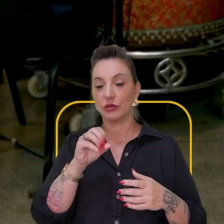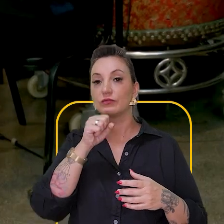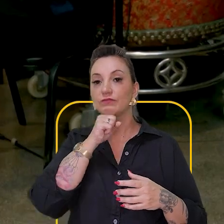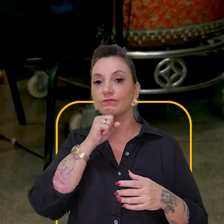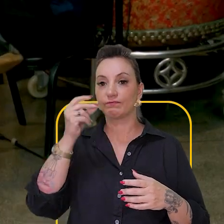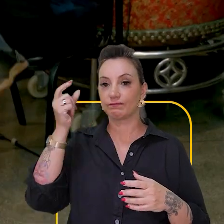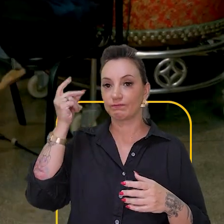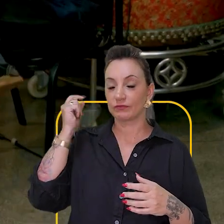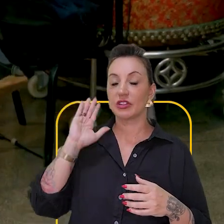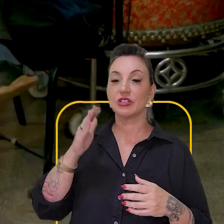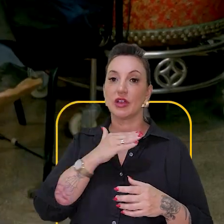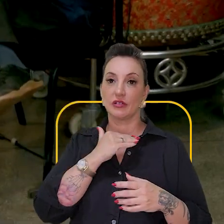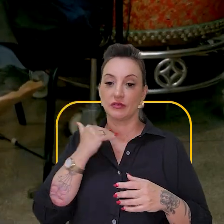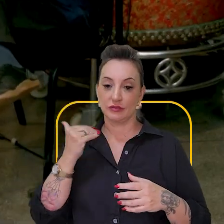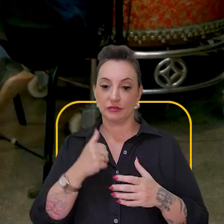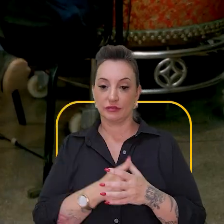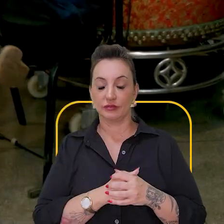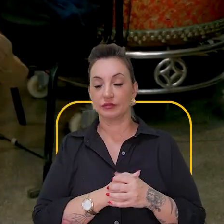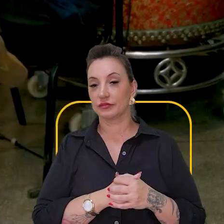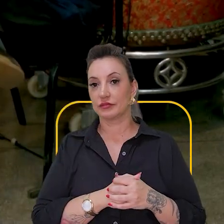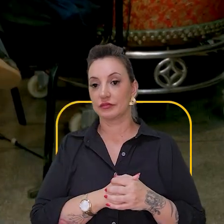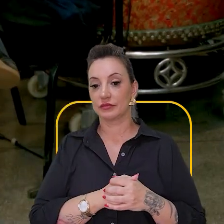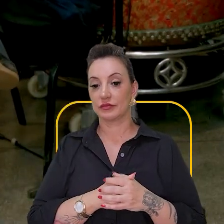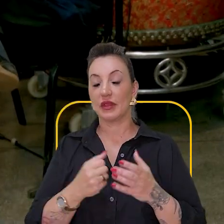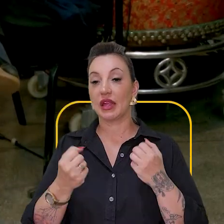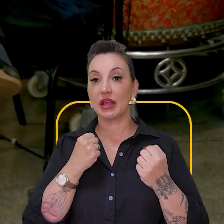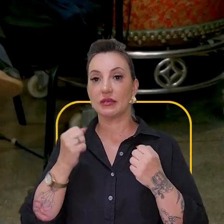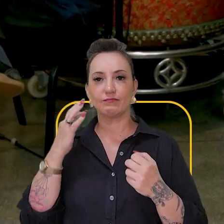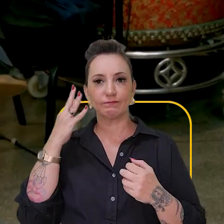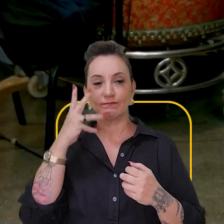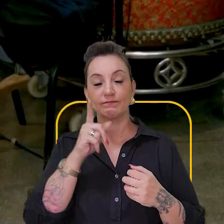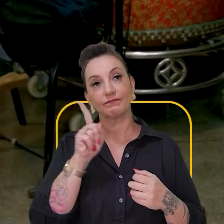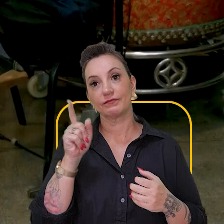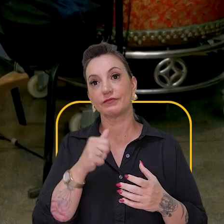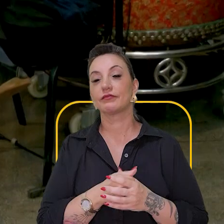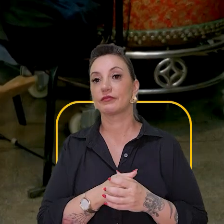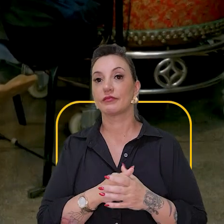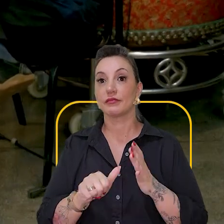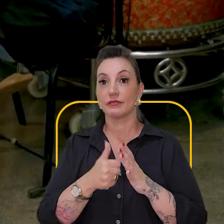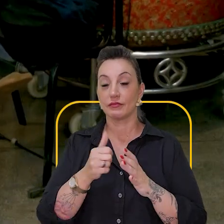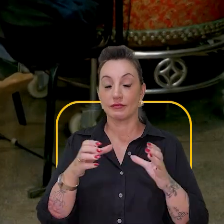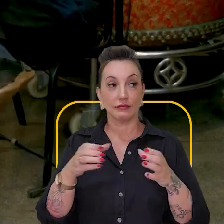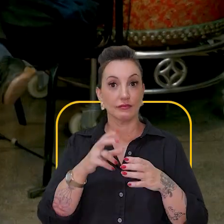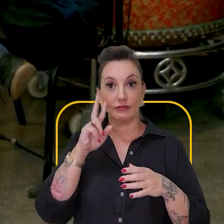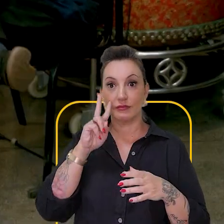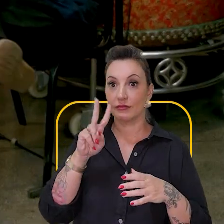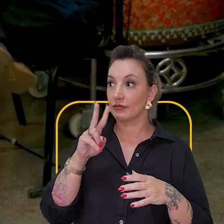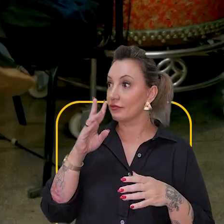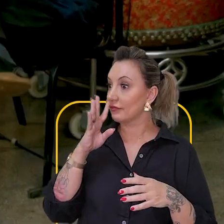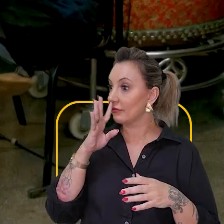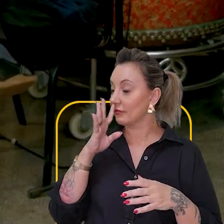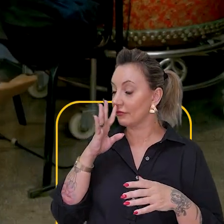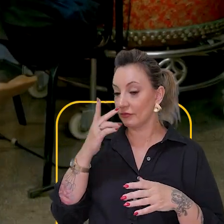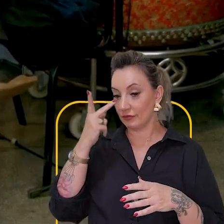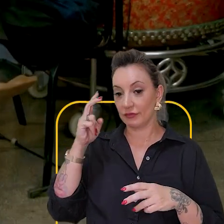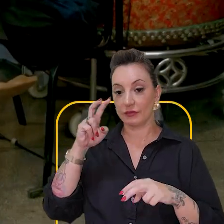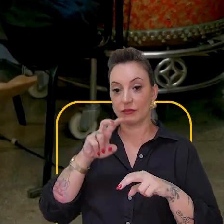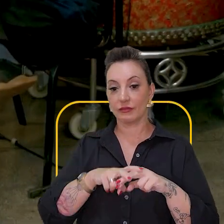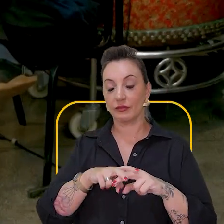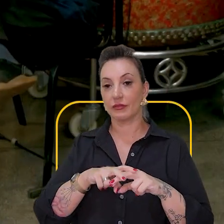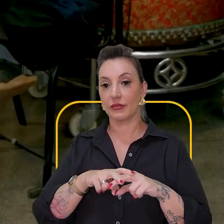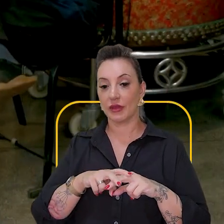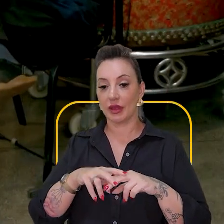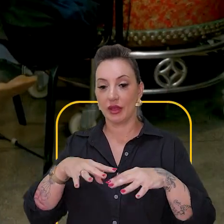das antigas ele já faleceu ele tinha uma academia linda lá a primeira academia que eu vi que o pessoal onde onde eles